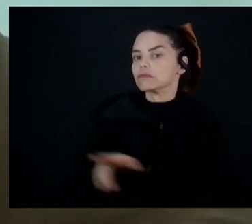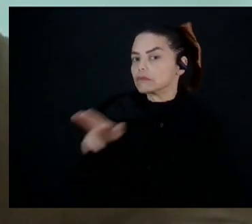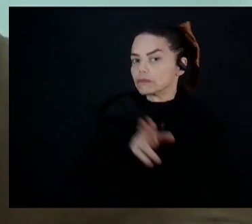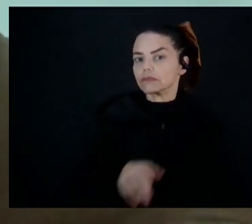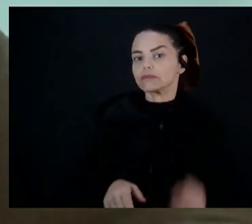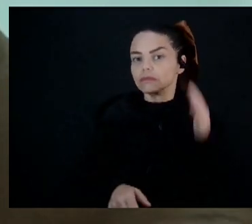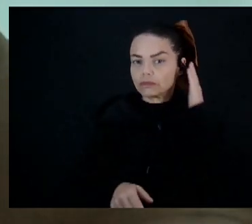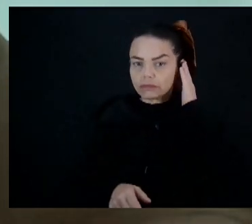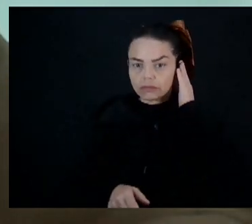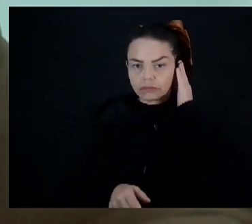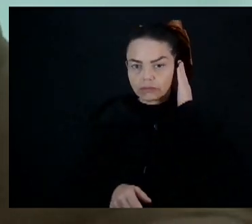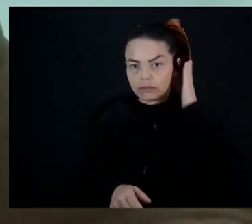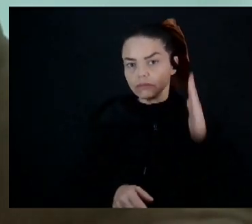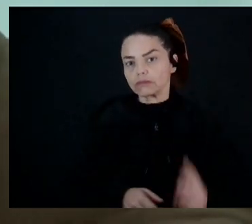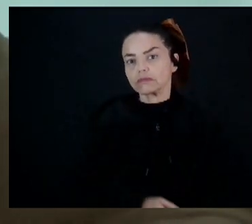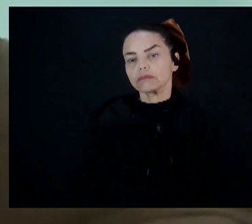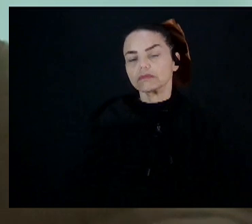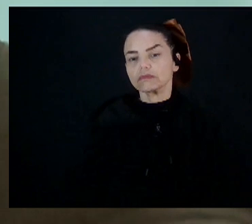Hábitos